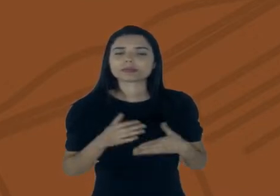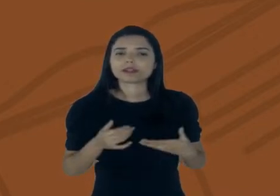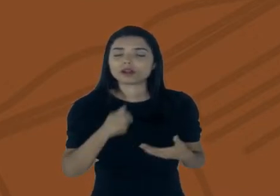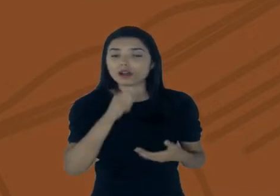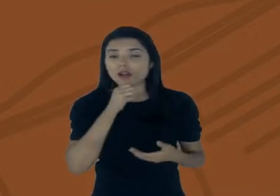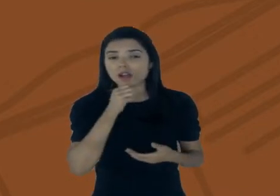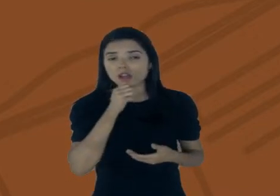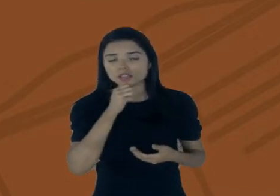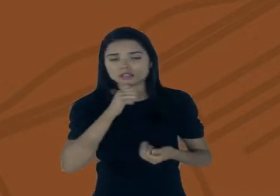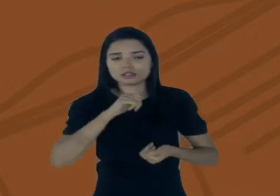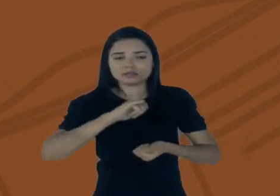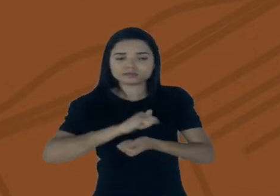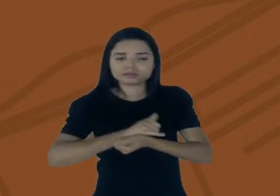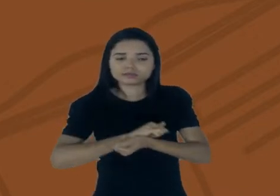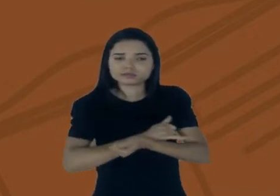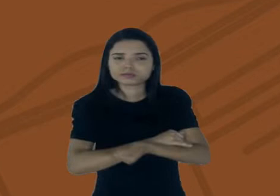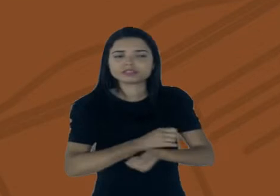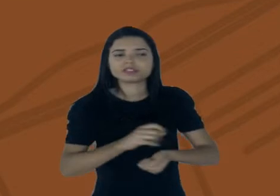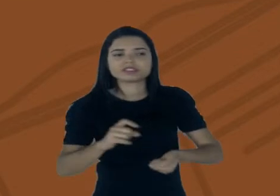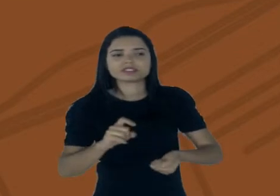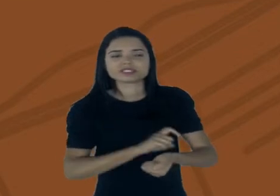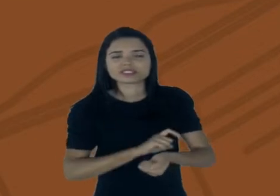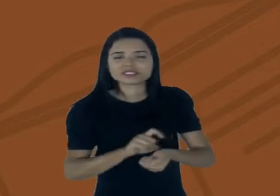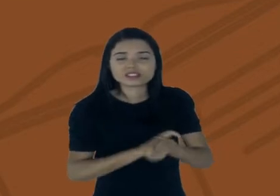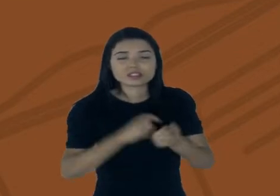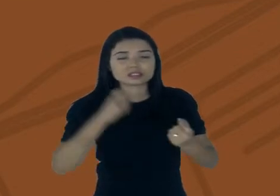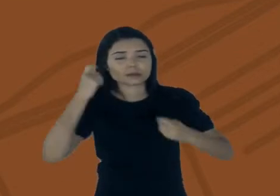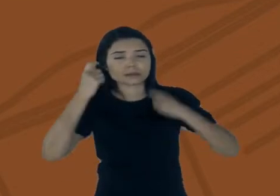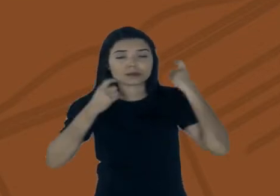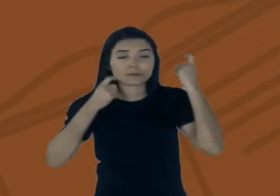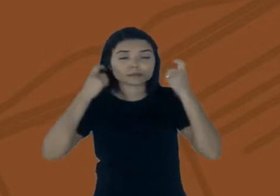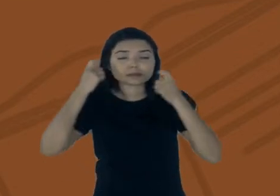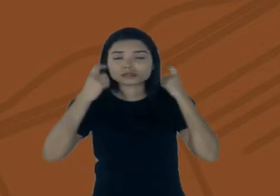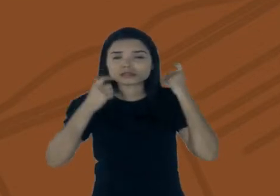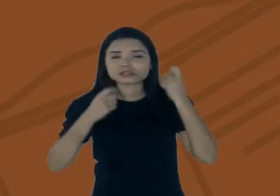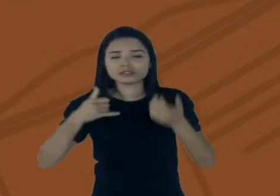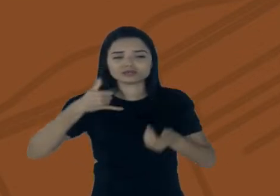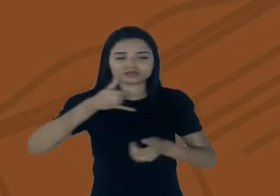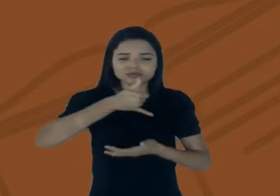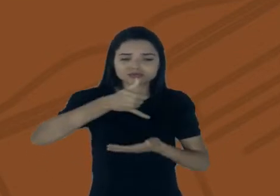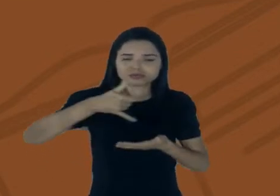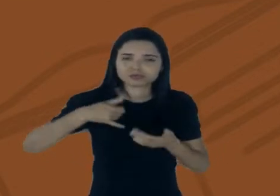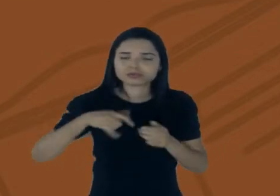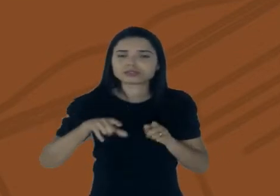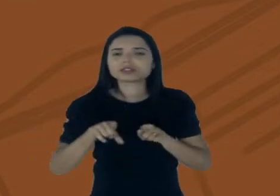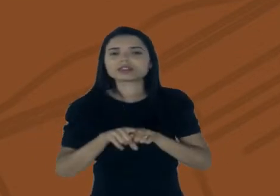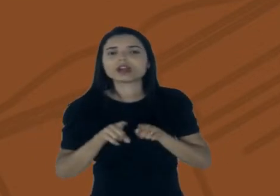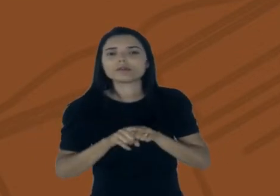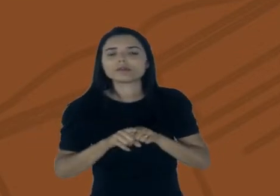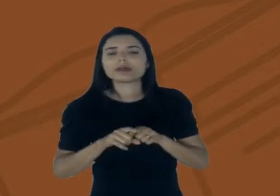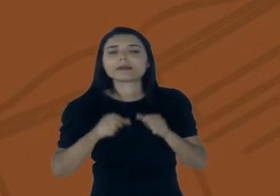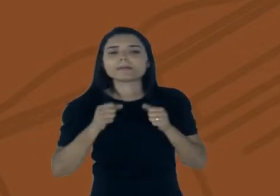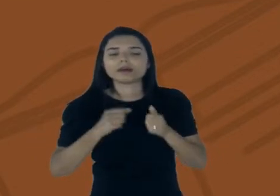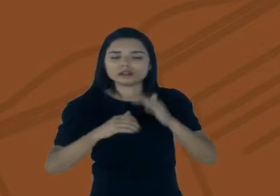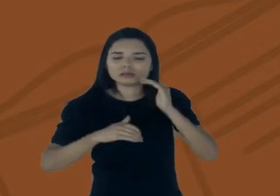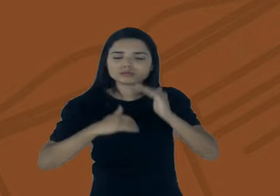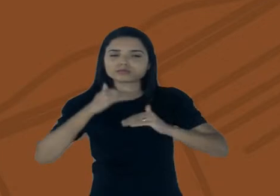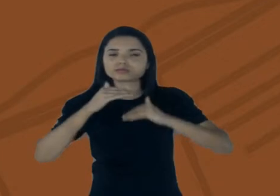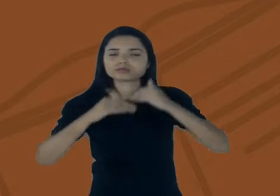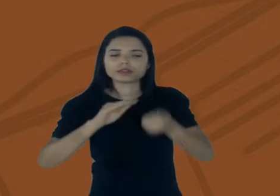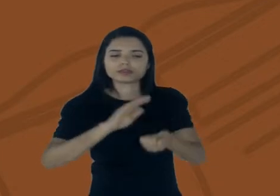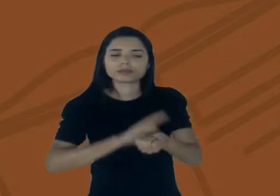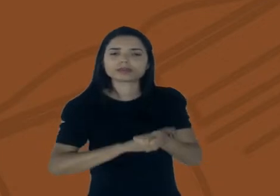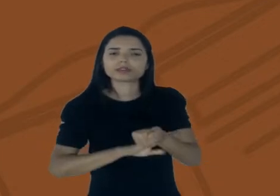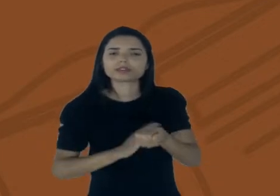como obesidade, estresse e colesterol em níveis elevados que podem desencadear a hipertensão. Quando a gente